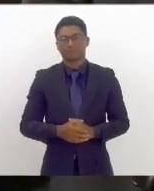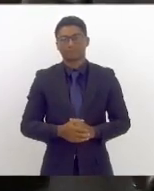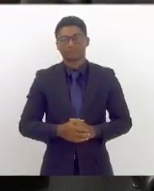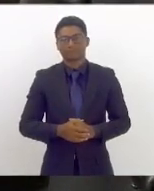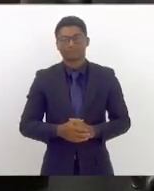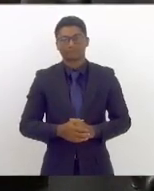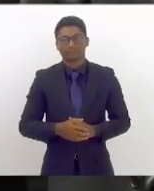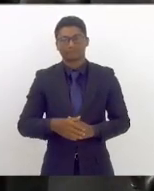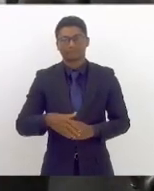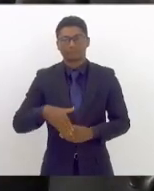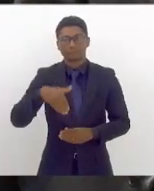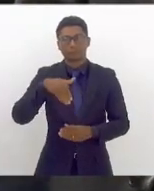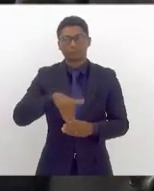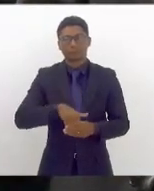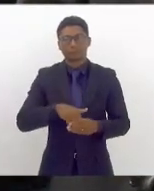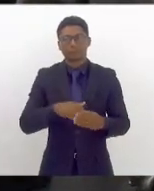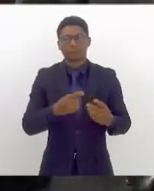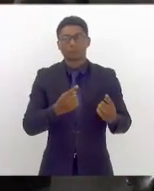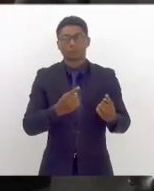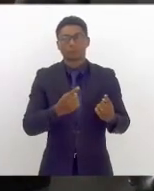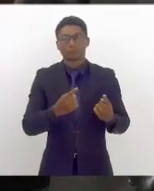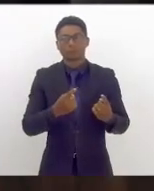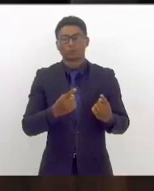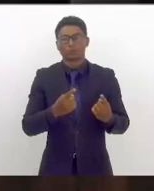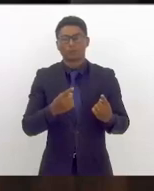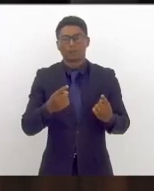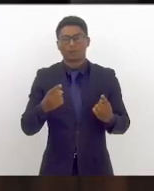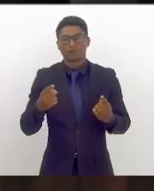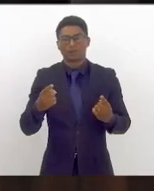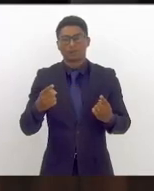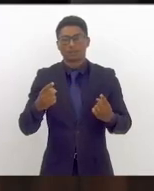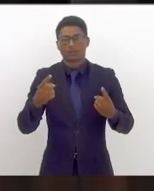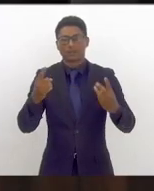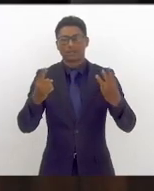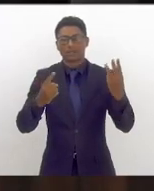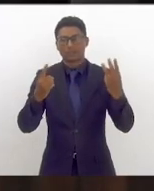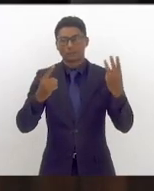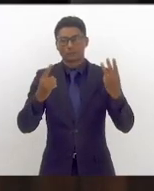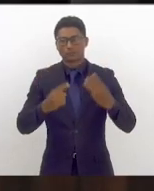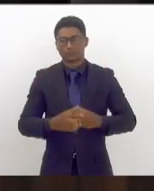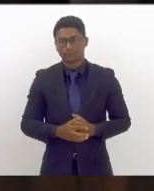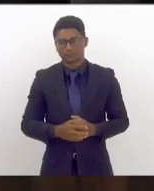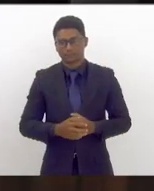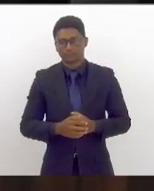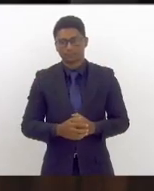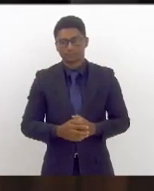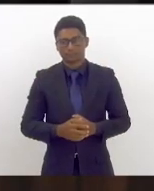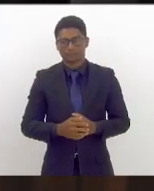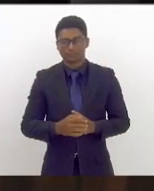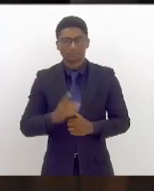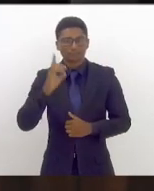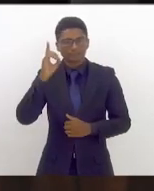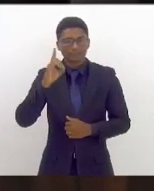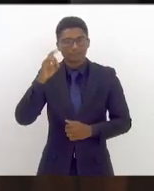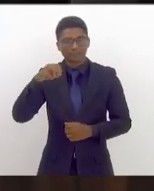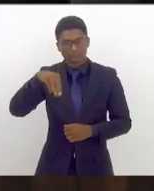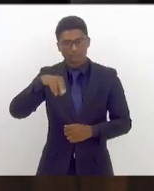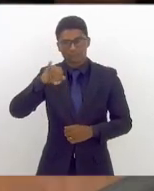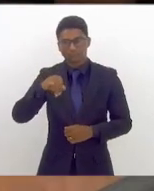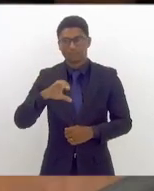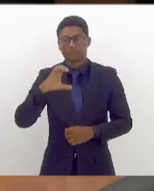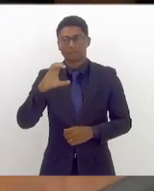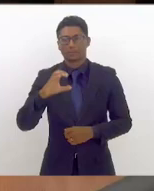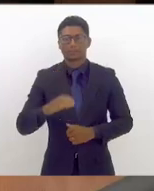senhor presidente Eu voto contrário advergência seu presidente favorável 3 a 1 deputado Carlos Mickey